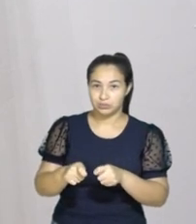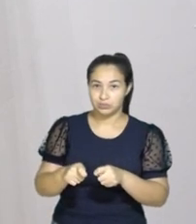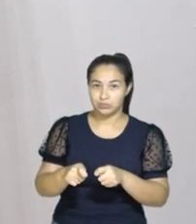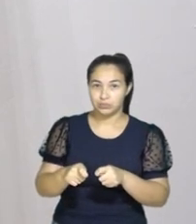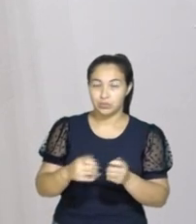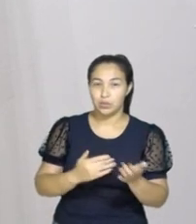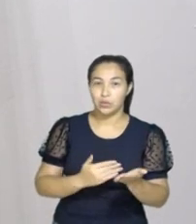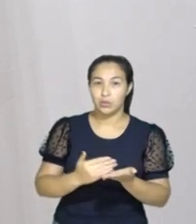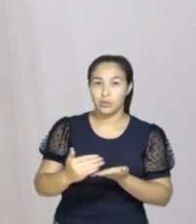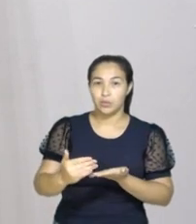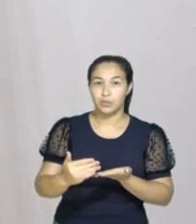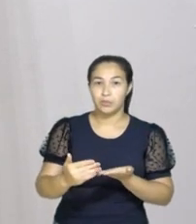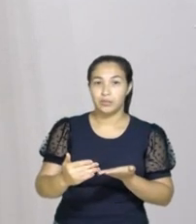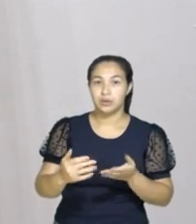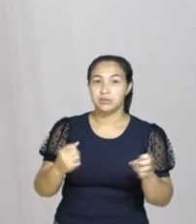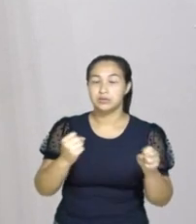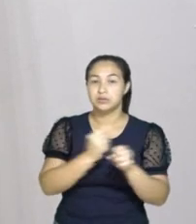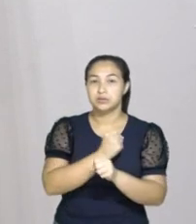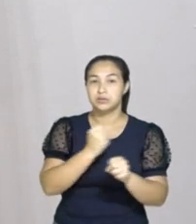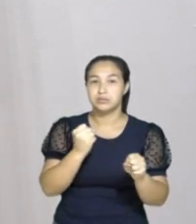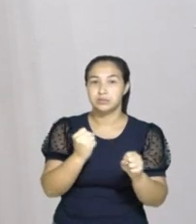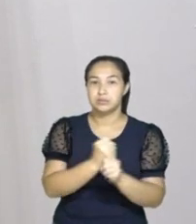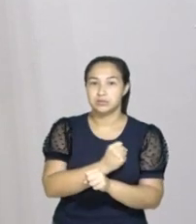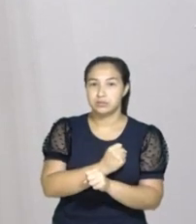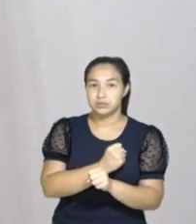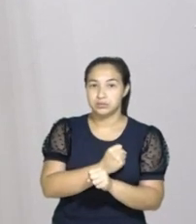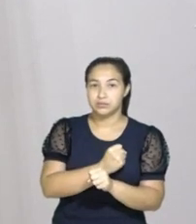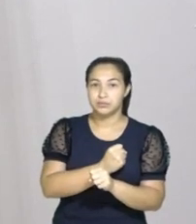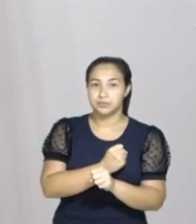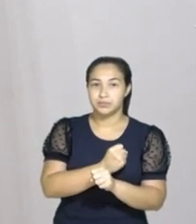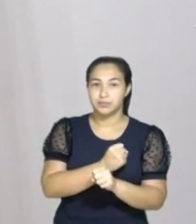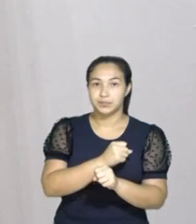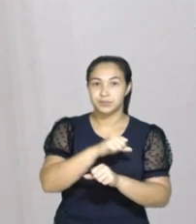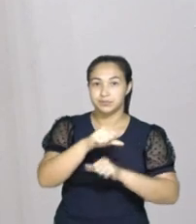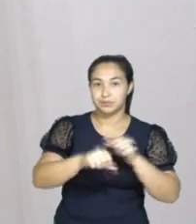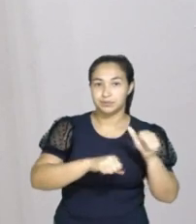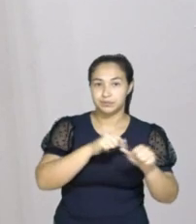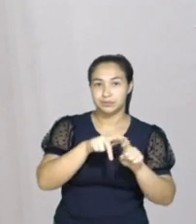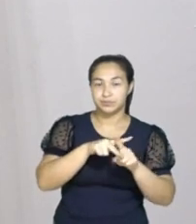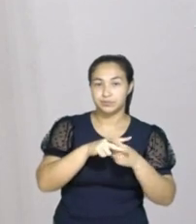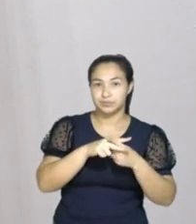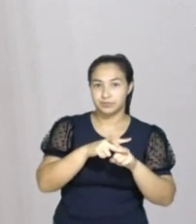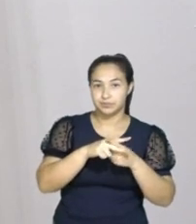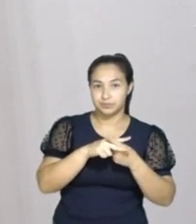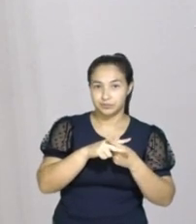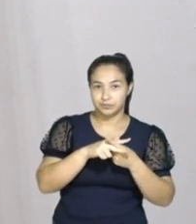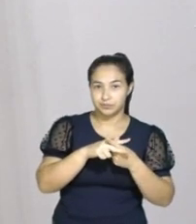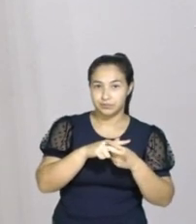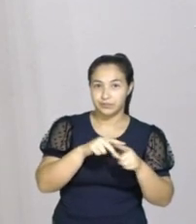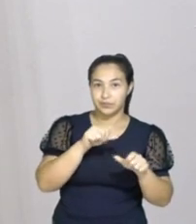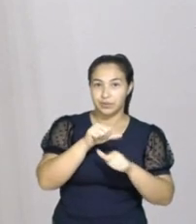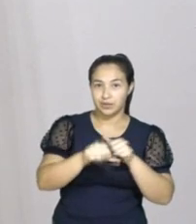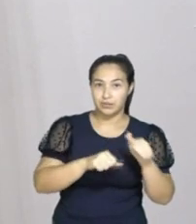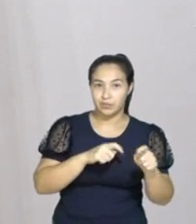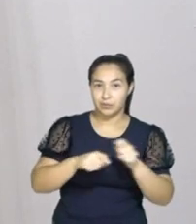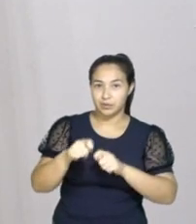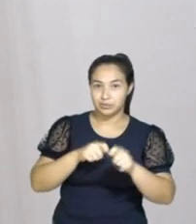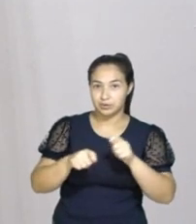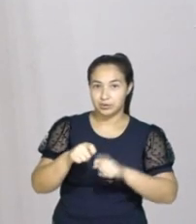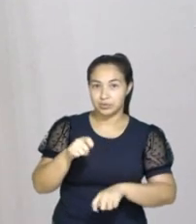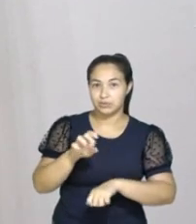começa a construir a reforma administrativa do Estado